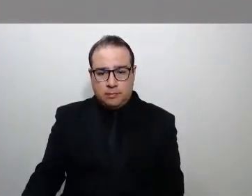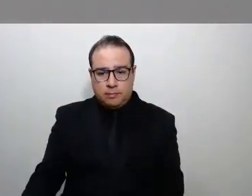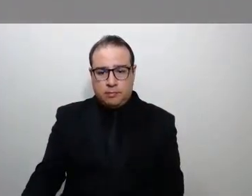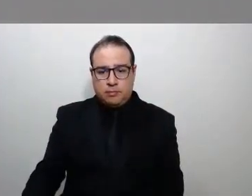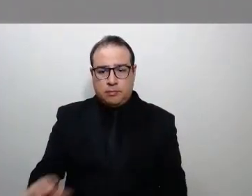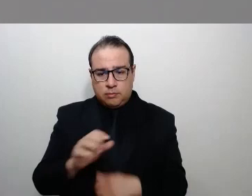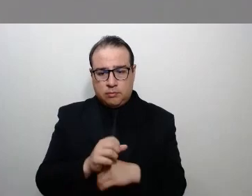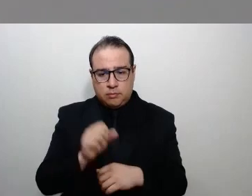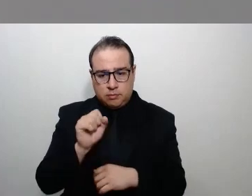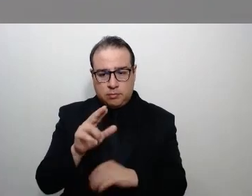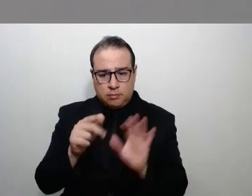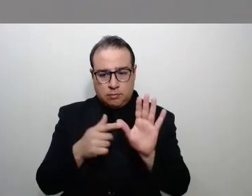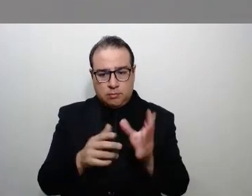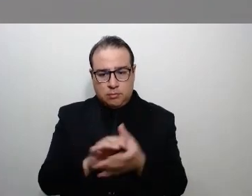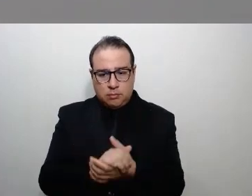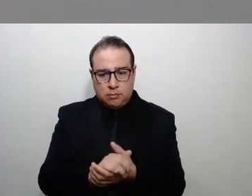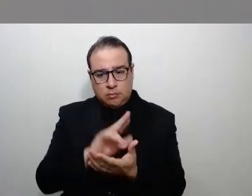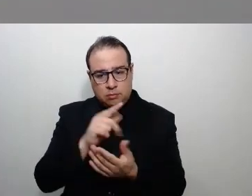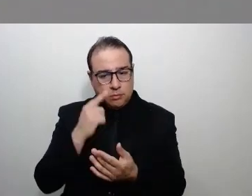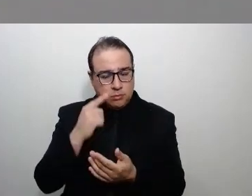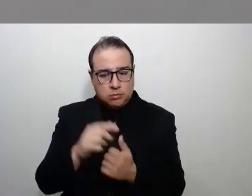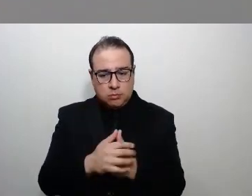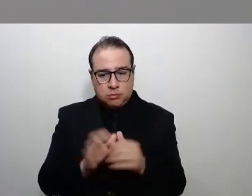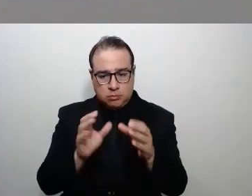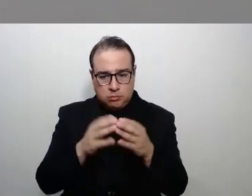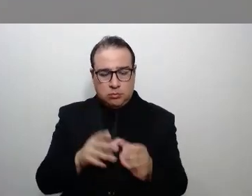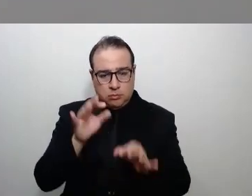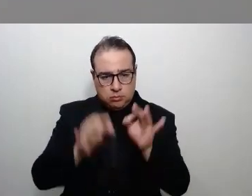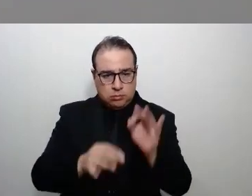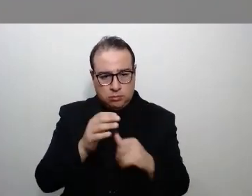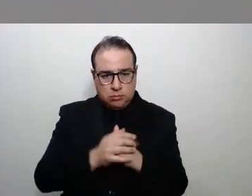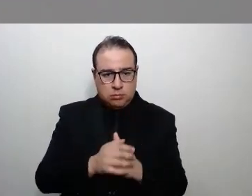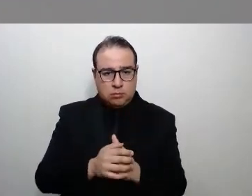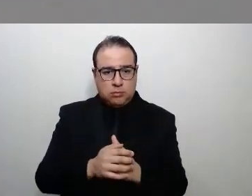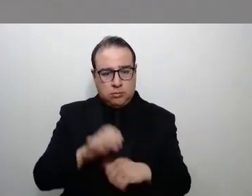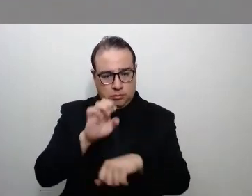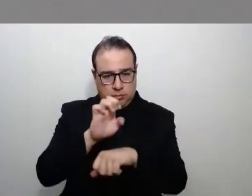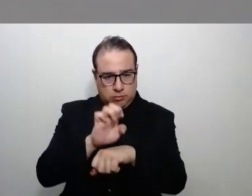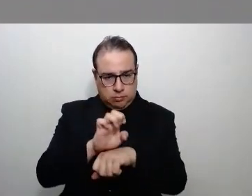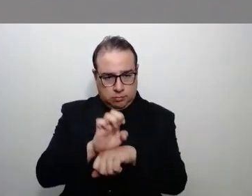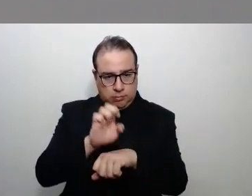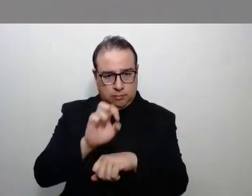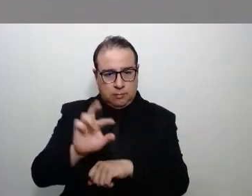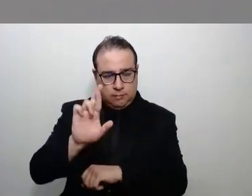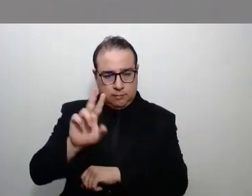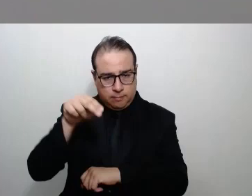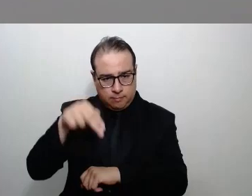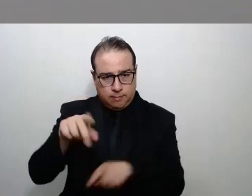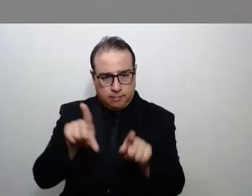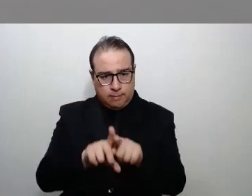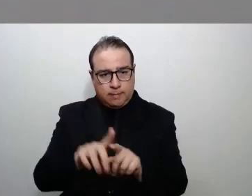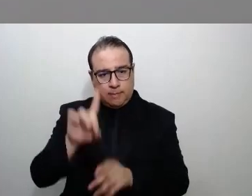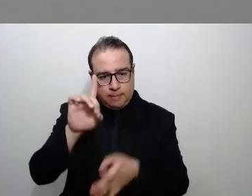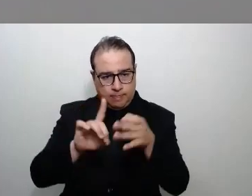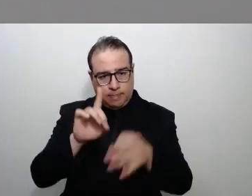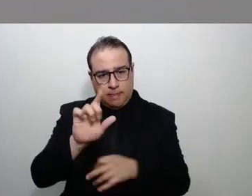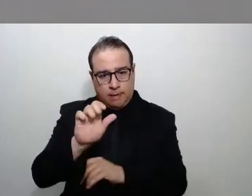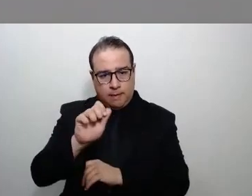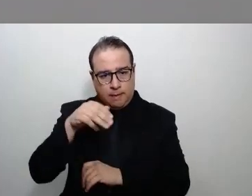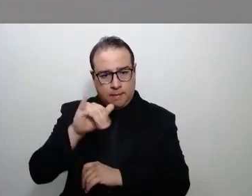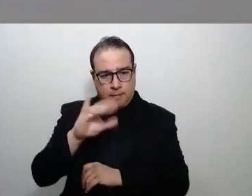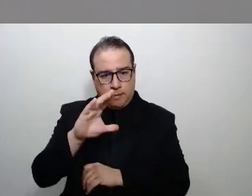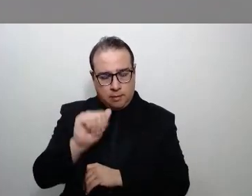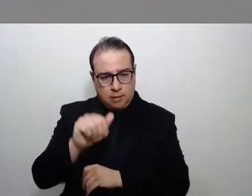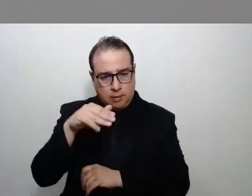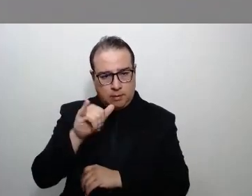senhores presidente do Tribunal de Justiça do Estado do Rio Grande do Norte Desembargador a Milka Maia